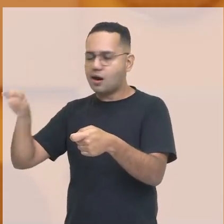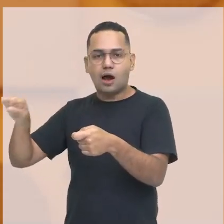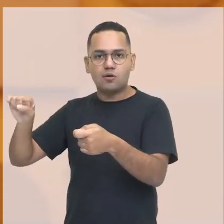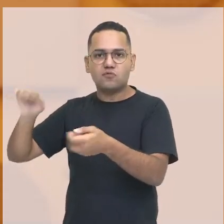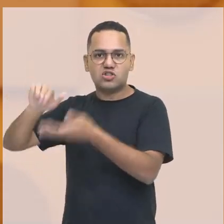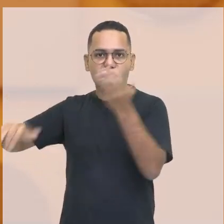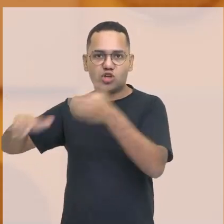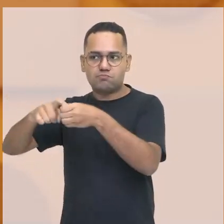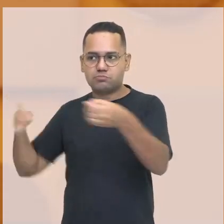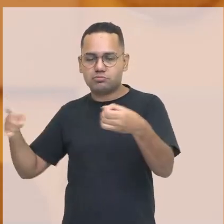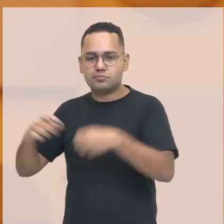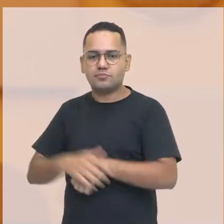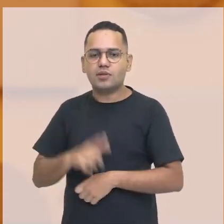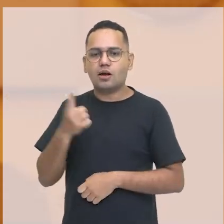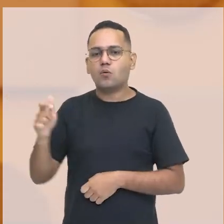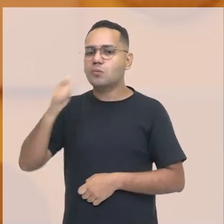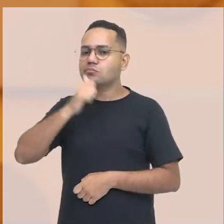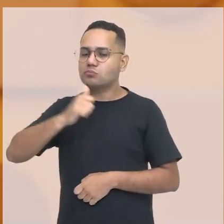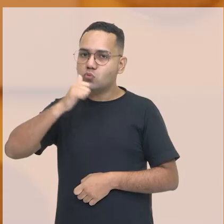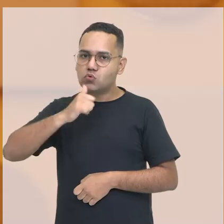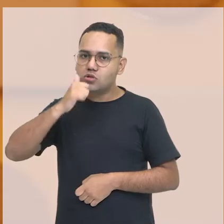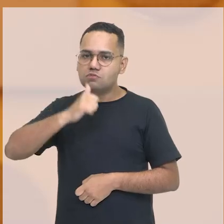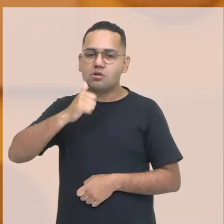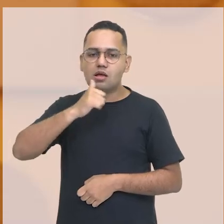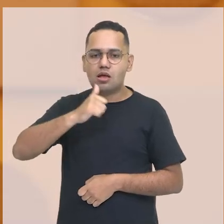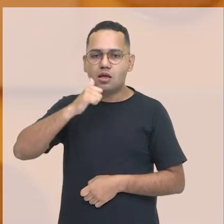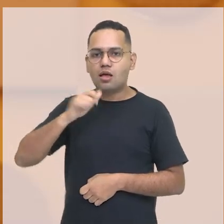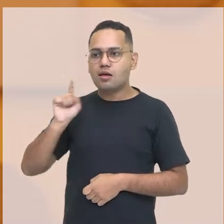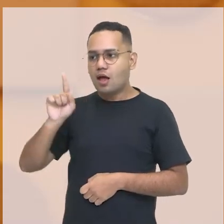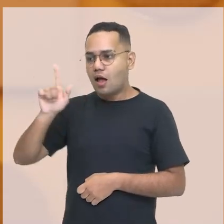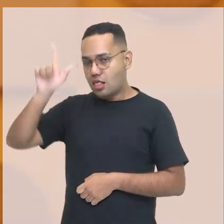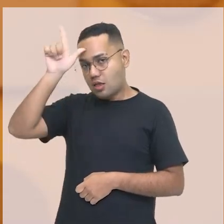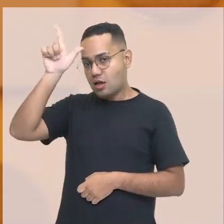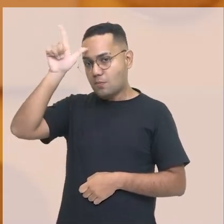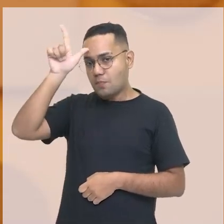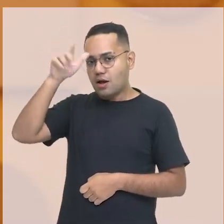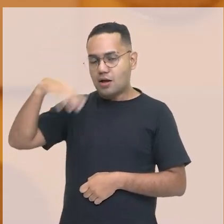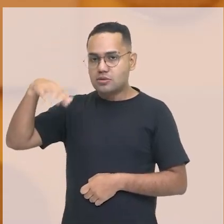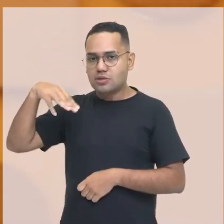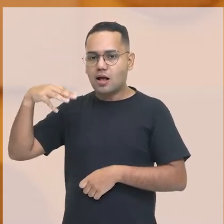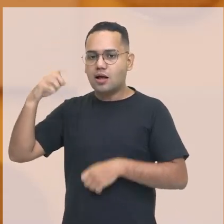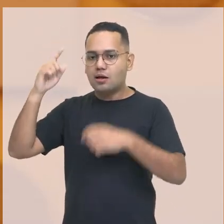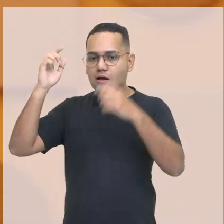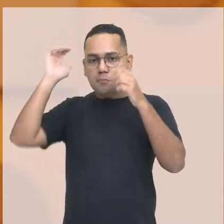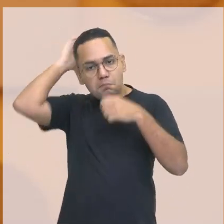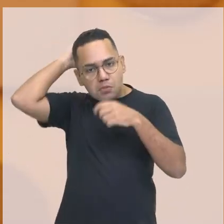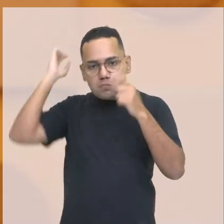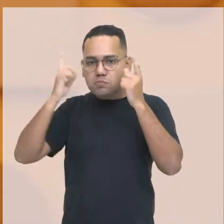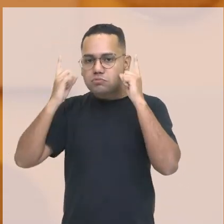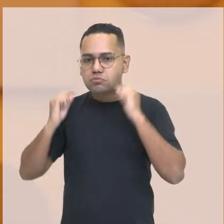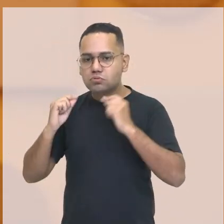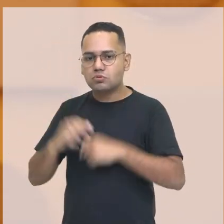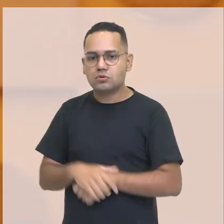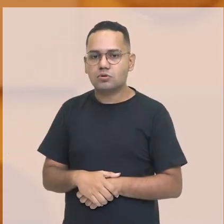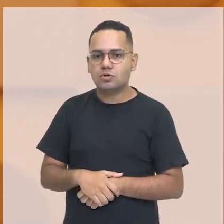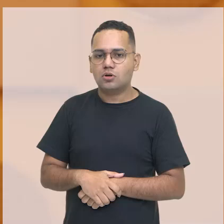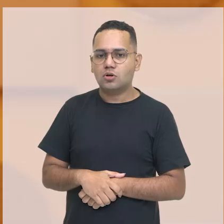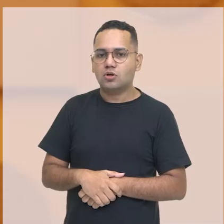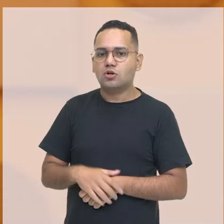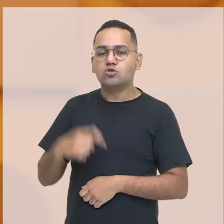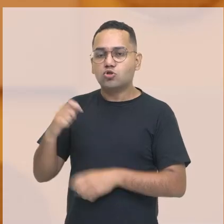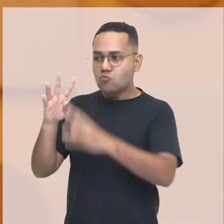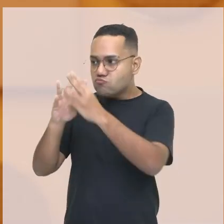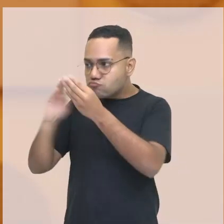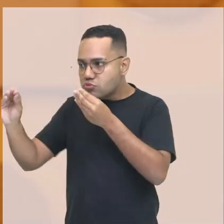mulher do Luiz Carlos Prestes, a Olga Benário, que era alemã de ascendência judia, foi mandada para a